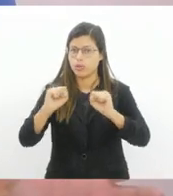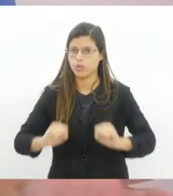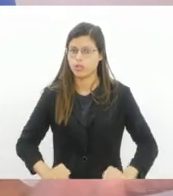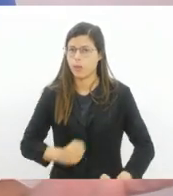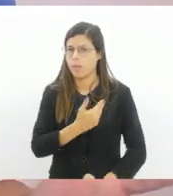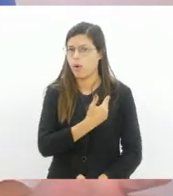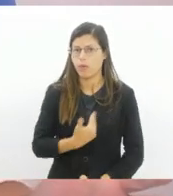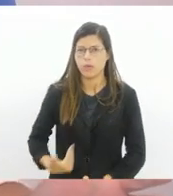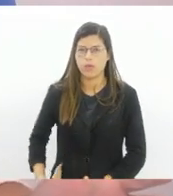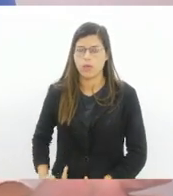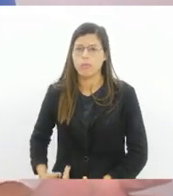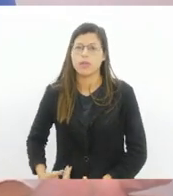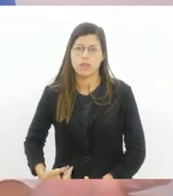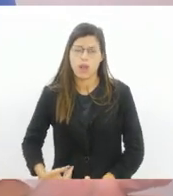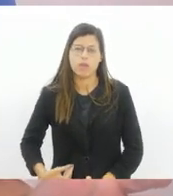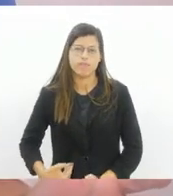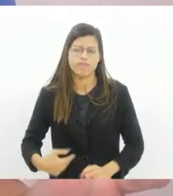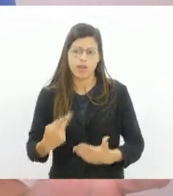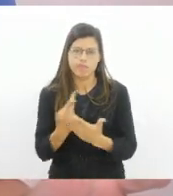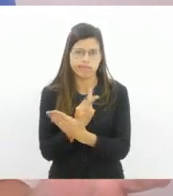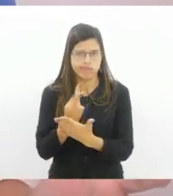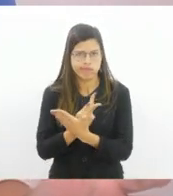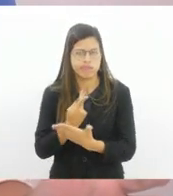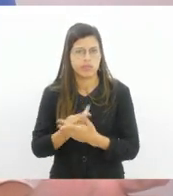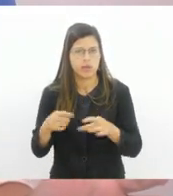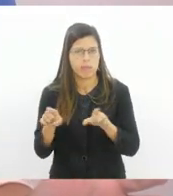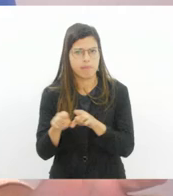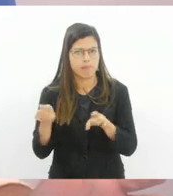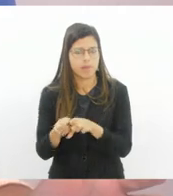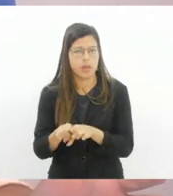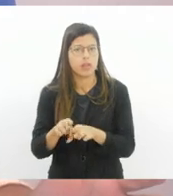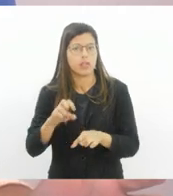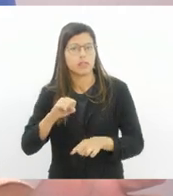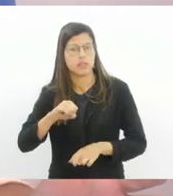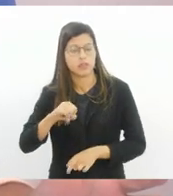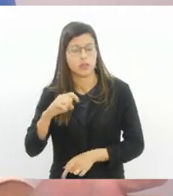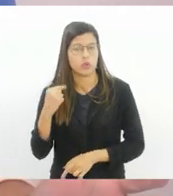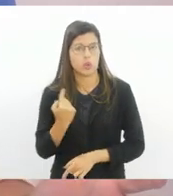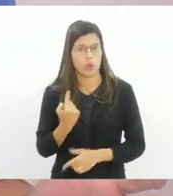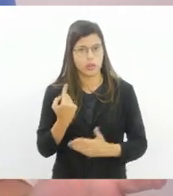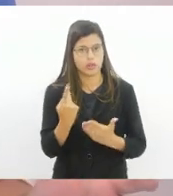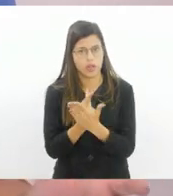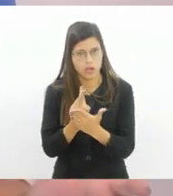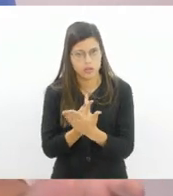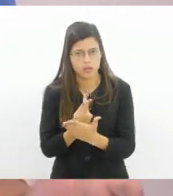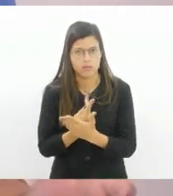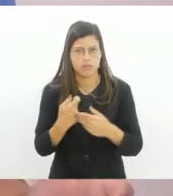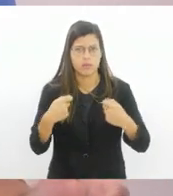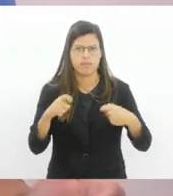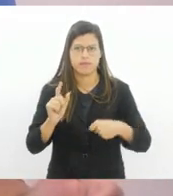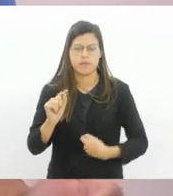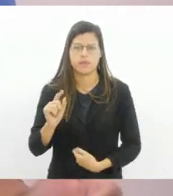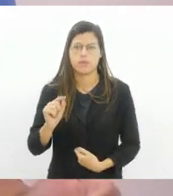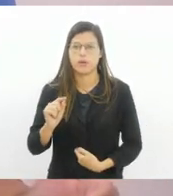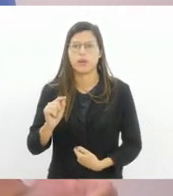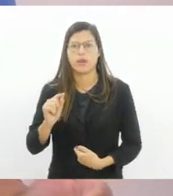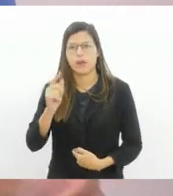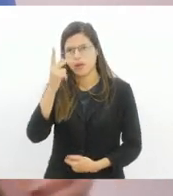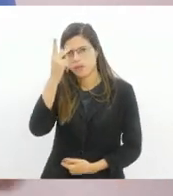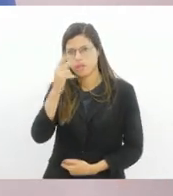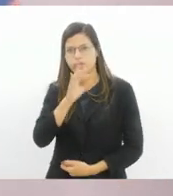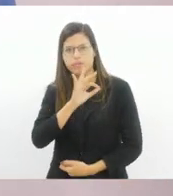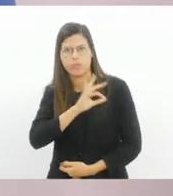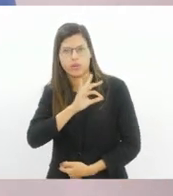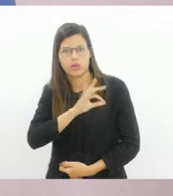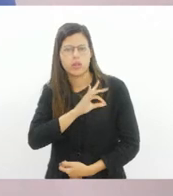está falhando também, né? Então, se estamos falhando, é preciso que essas autoridades